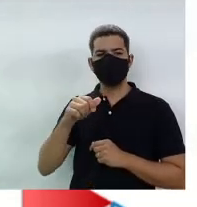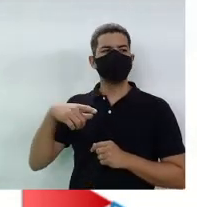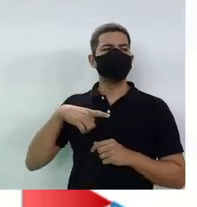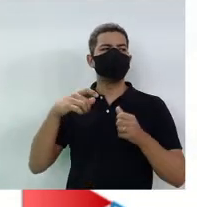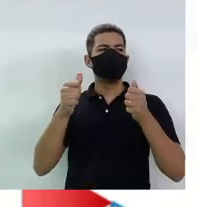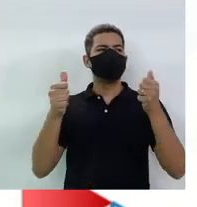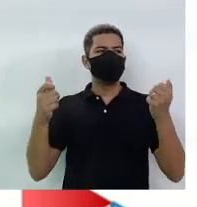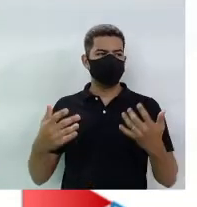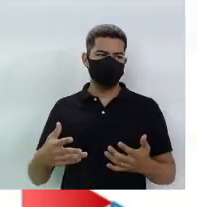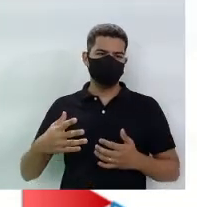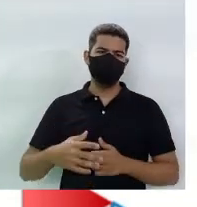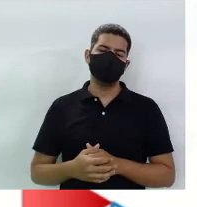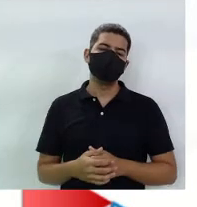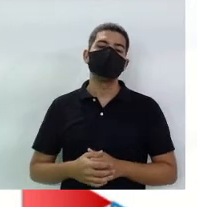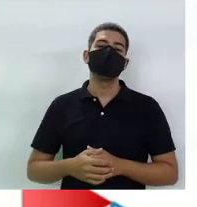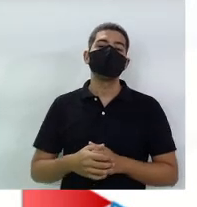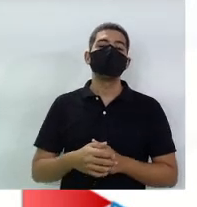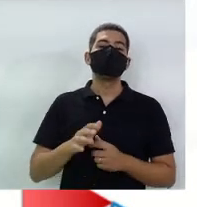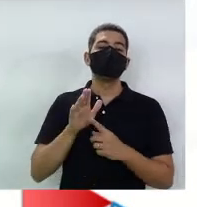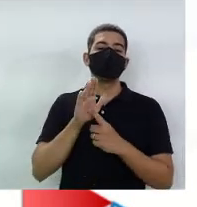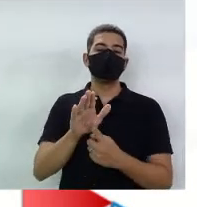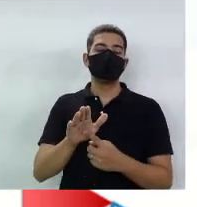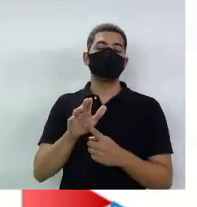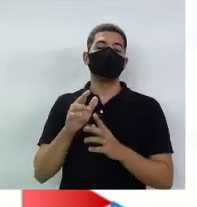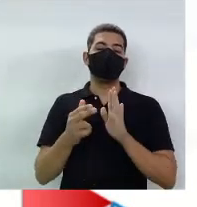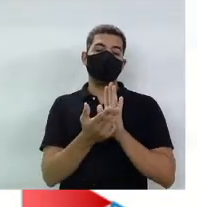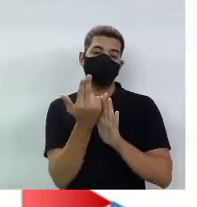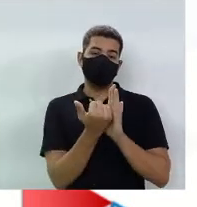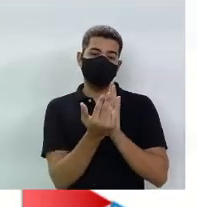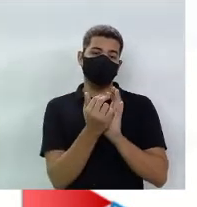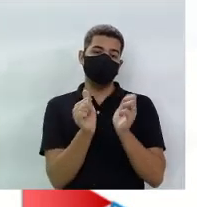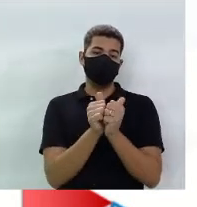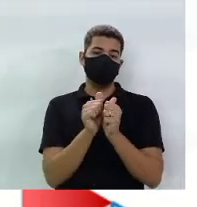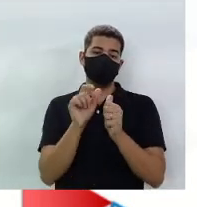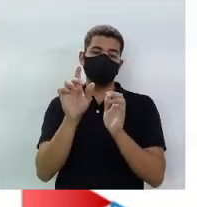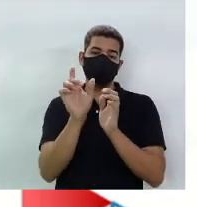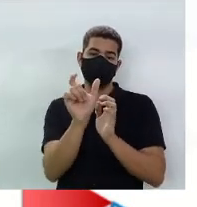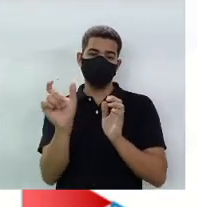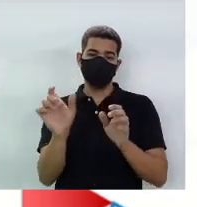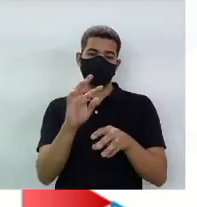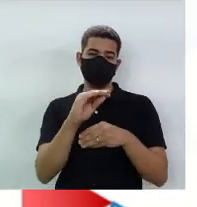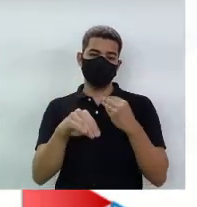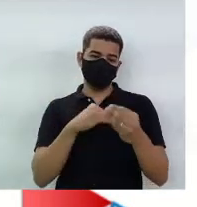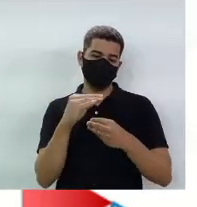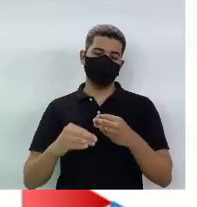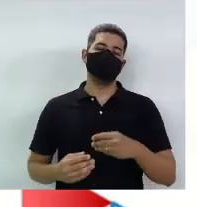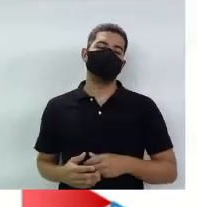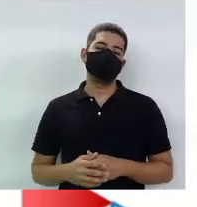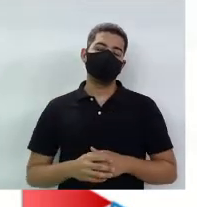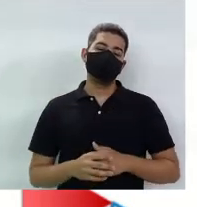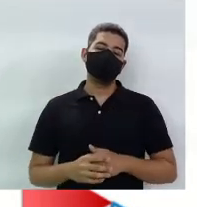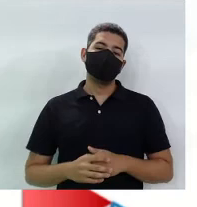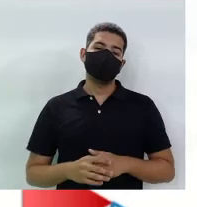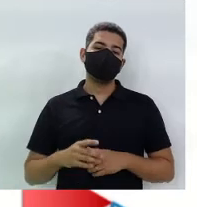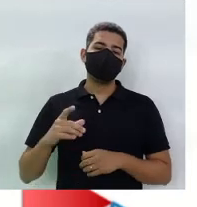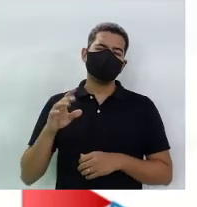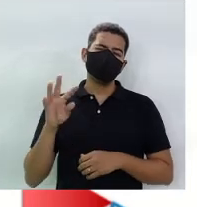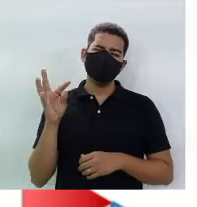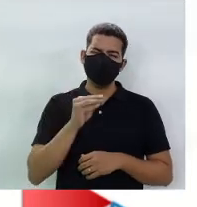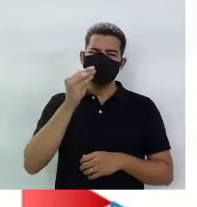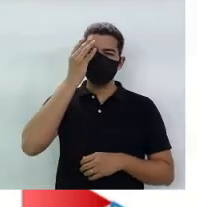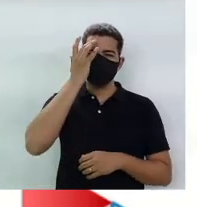elemento verbal, o elemento não verbal, veja que isso aqui é uma tira, todo mundo conhece essa história